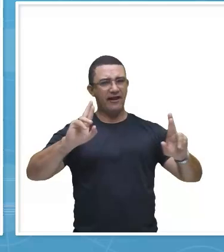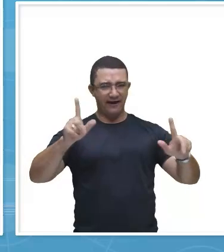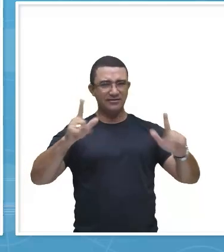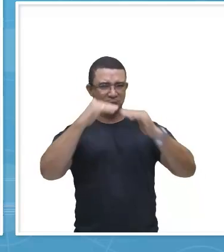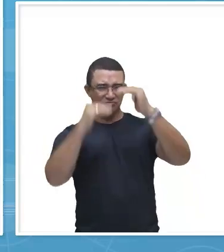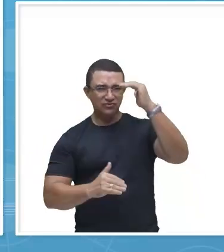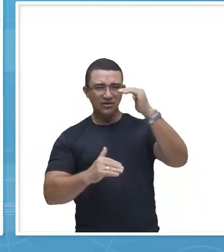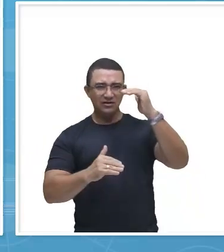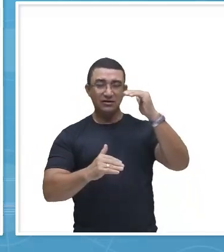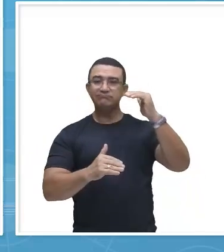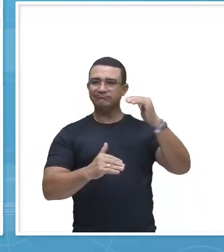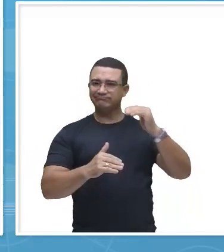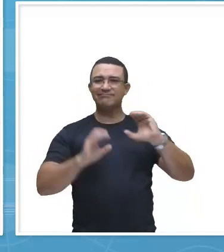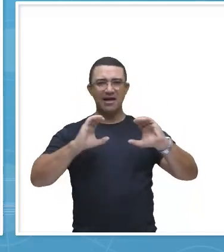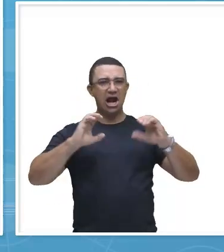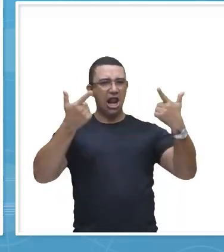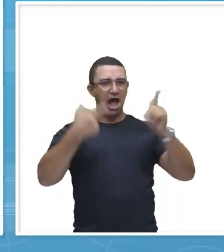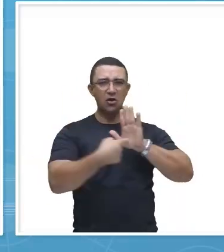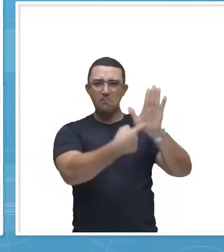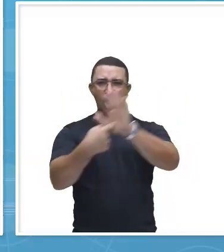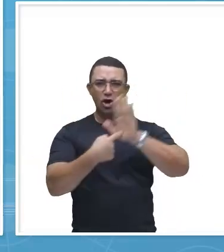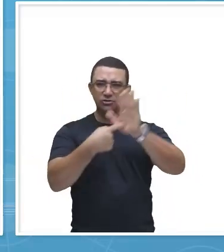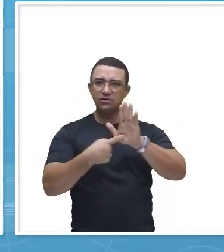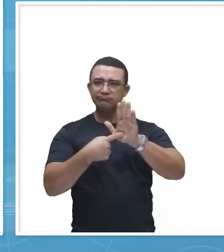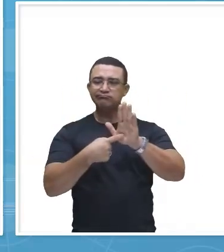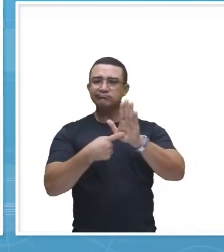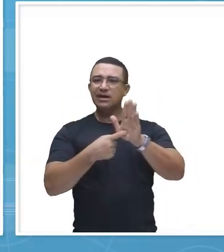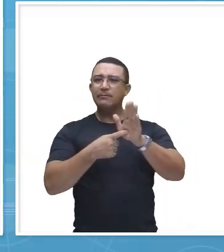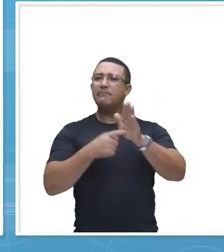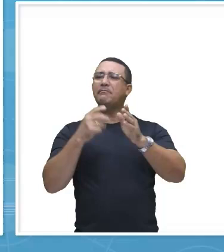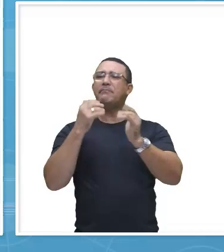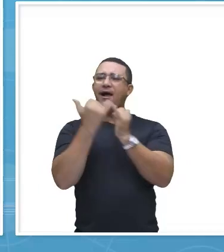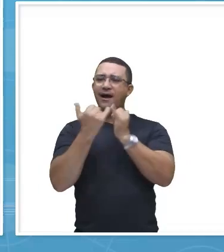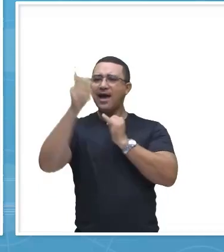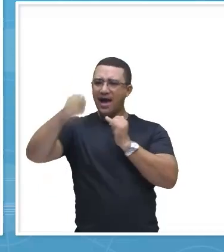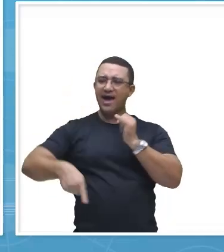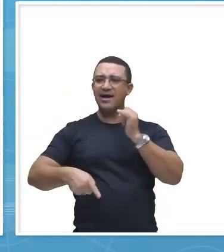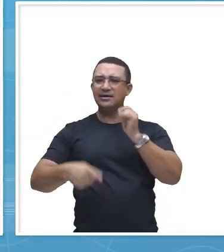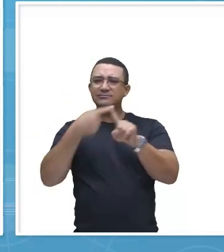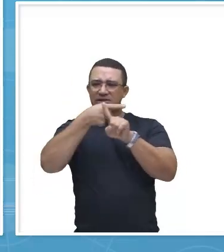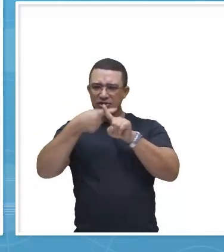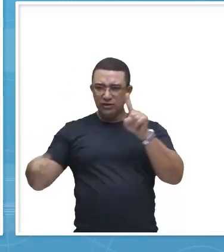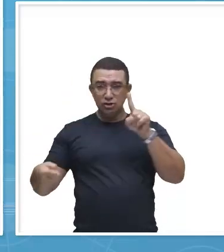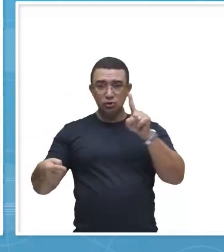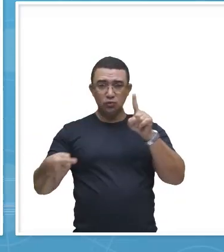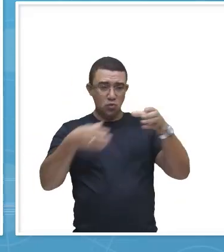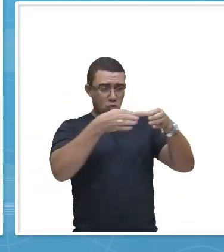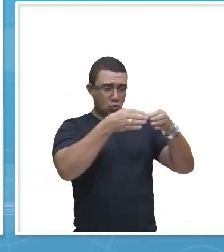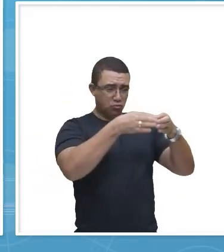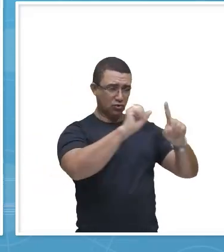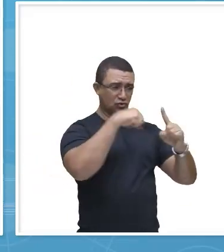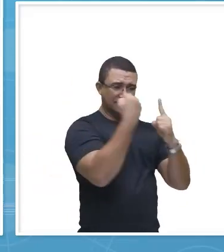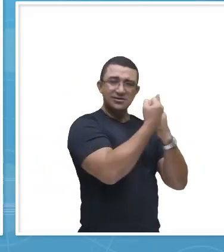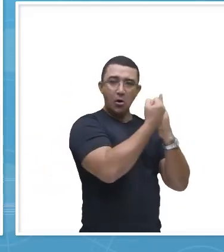temos aqui, claramente, um muro, né, que divide esses 2 grupos sociais. Aqui um grupo